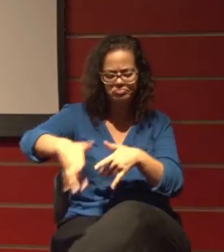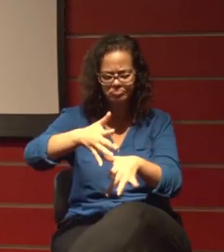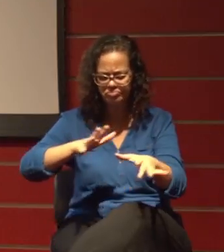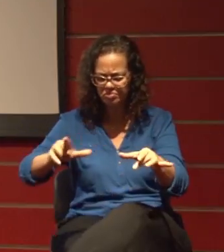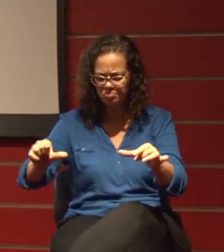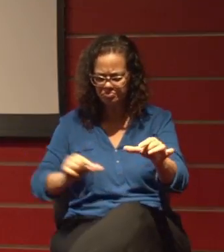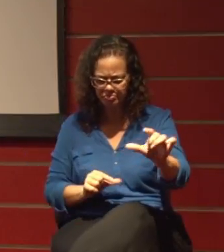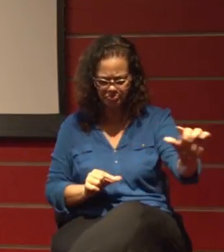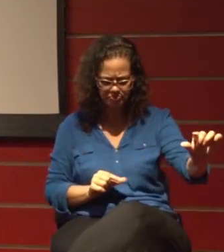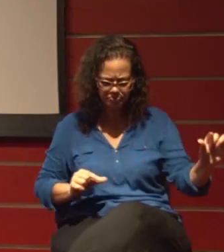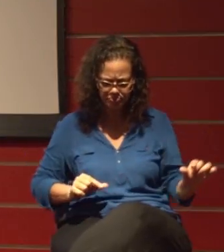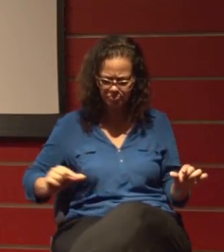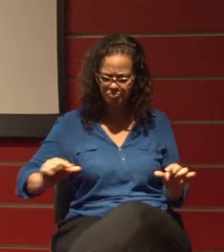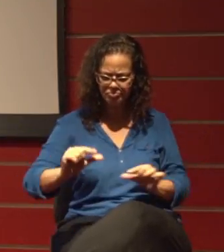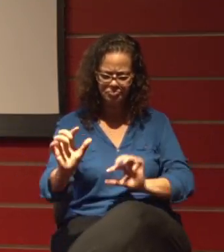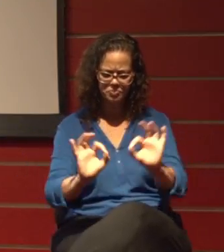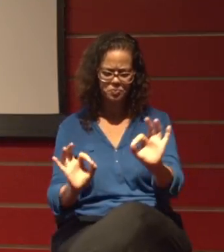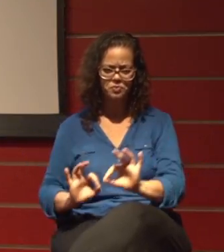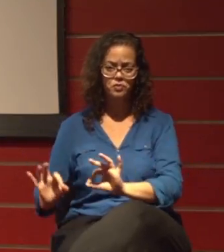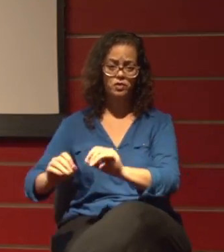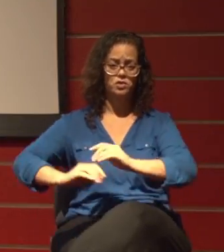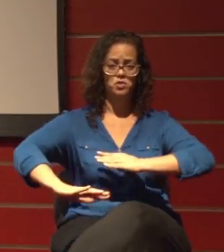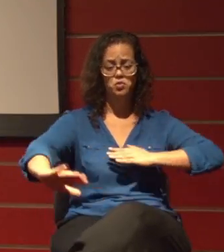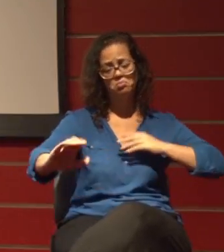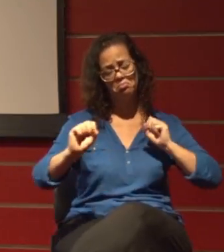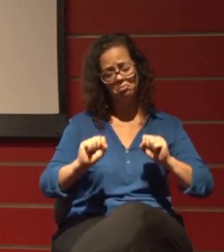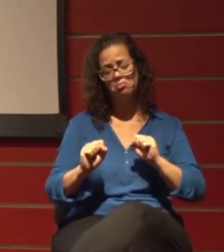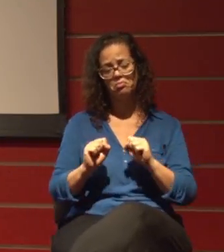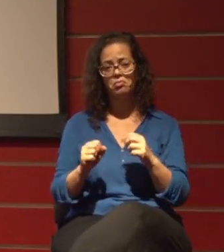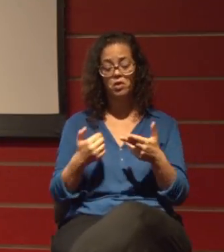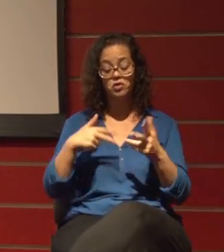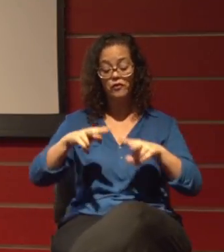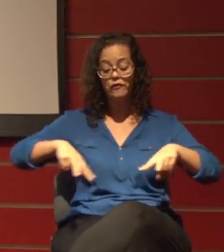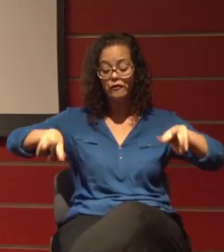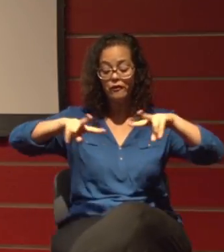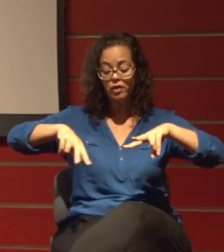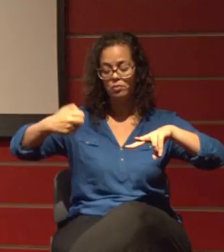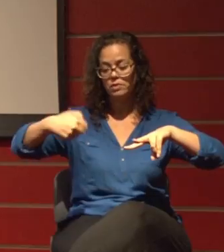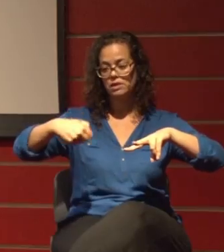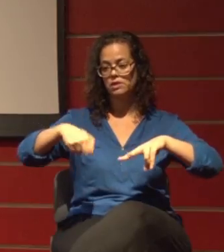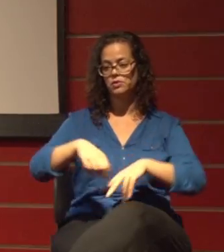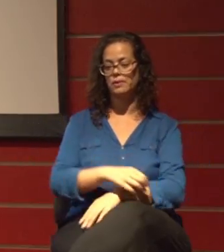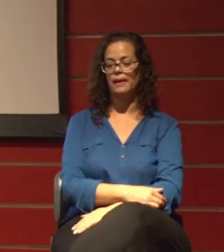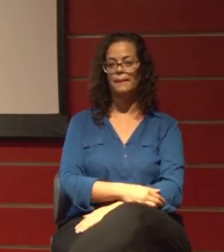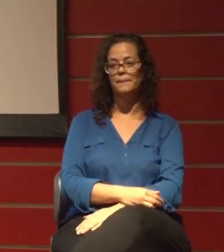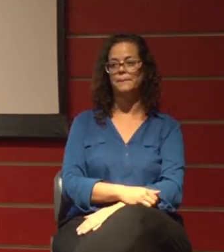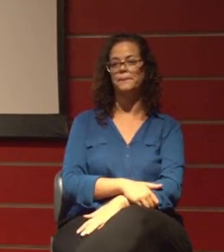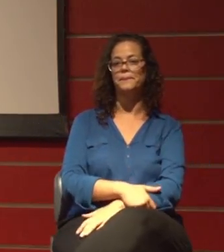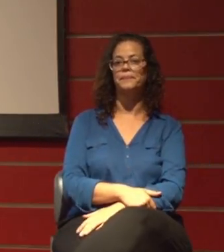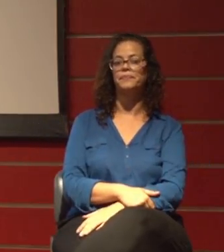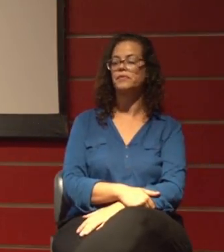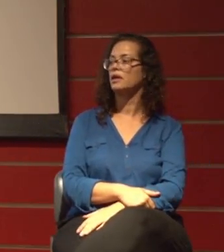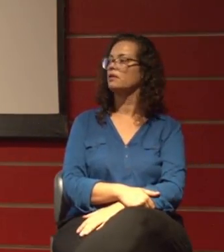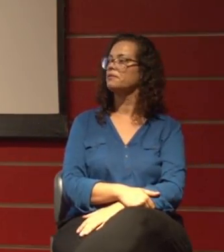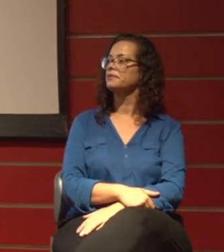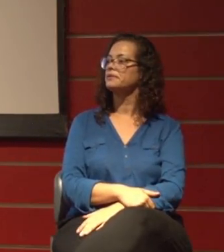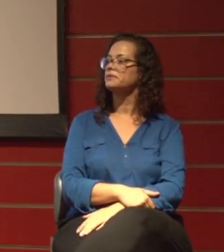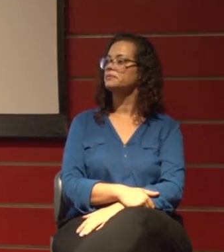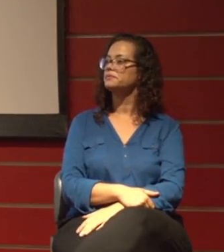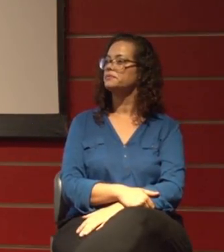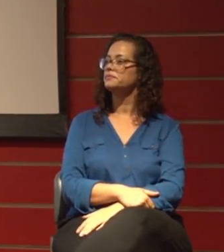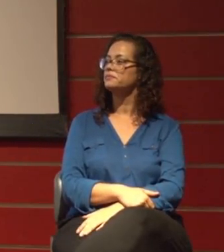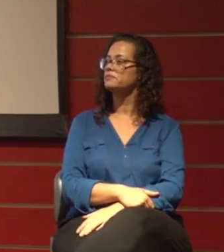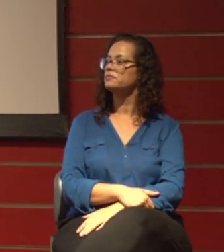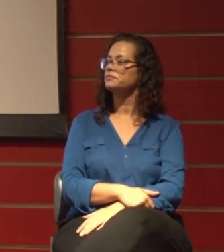um quebra-cabeça né e é ver eu acho que Ana eh você